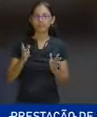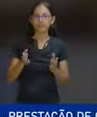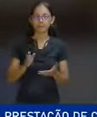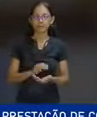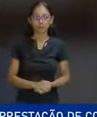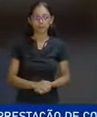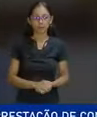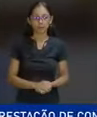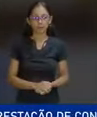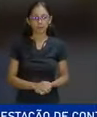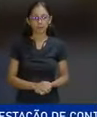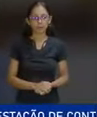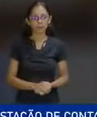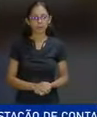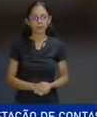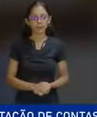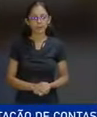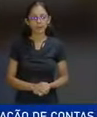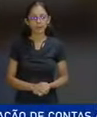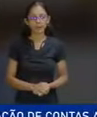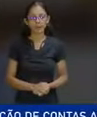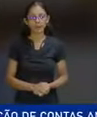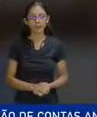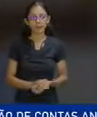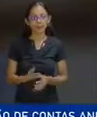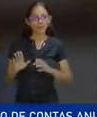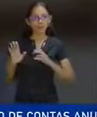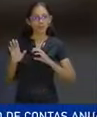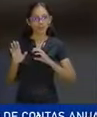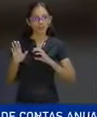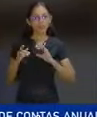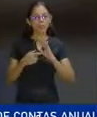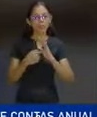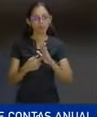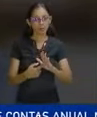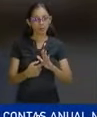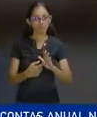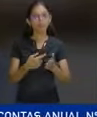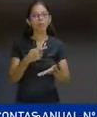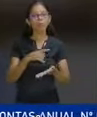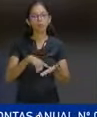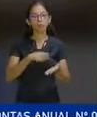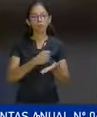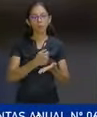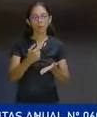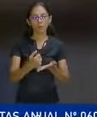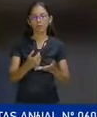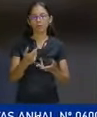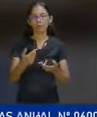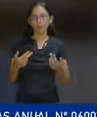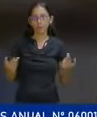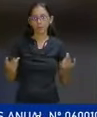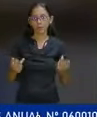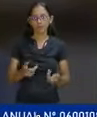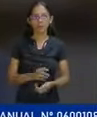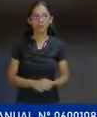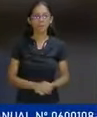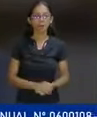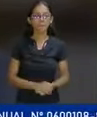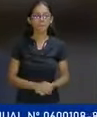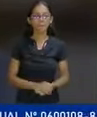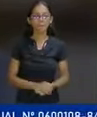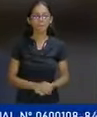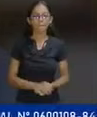pelo próprio Ministério Público Eleitoral, o interessado lhe apresentou os documentos fiscais. Na barra de rolagem inferior, terceira pauta de julgamento, prestação de contas